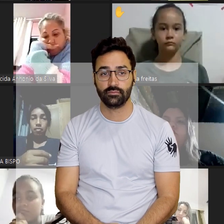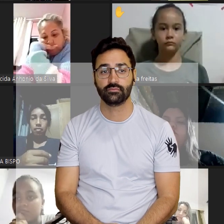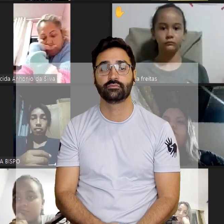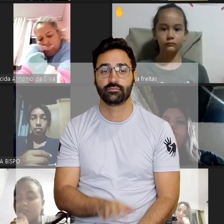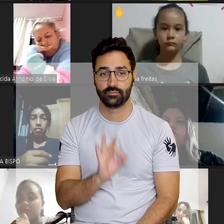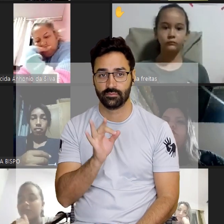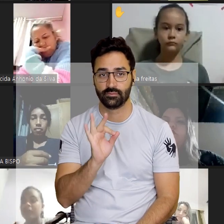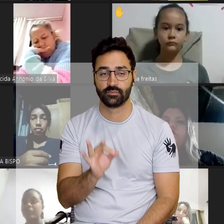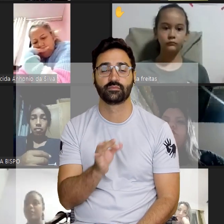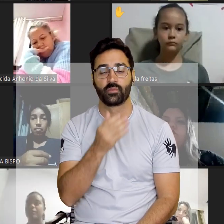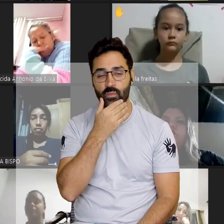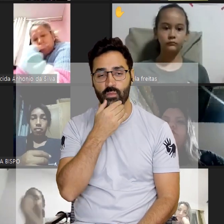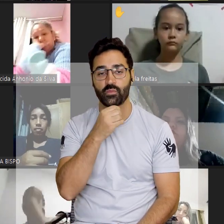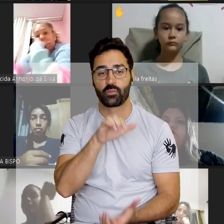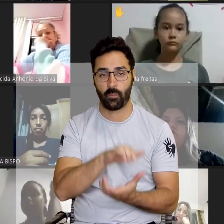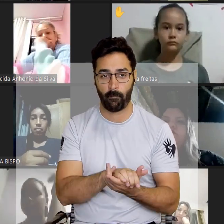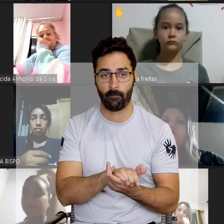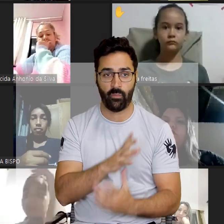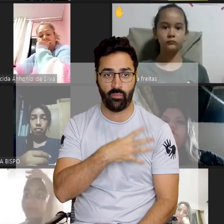E 2 filhos.